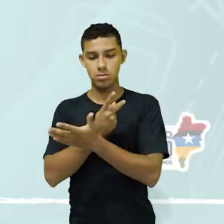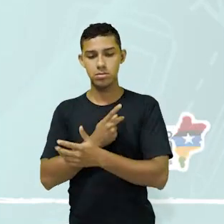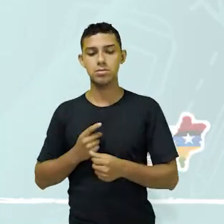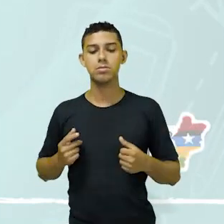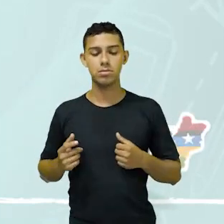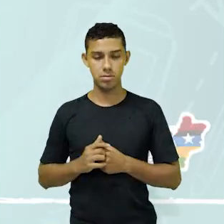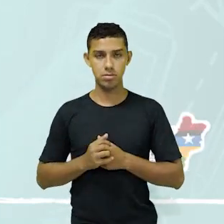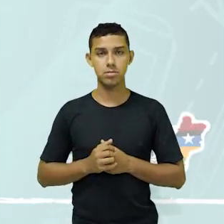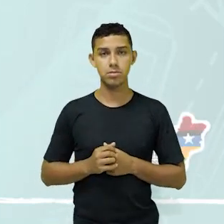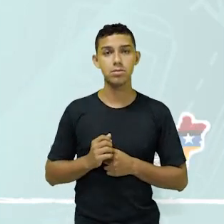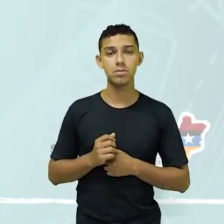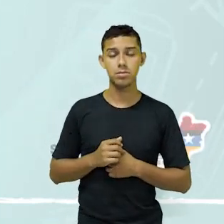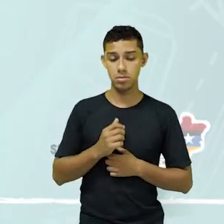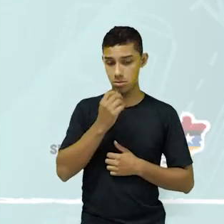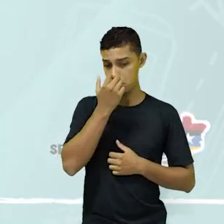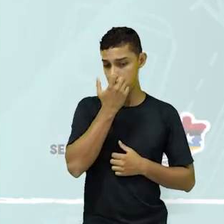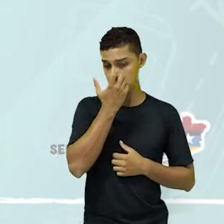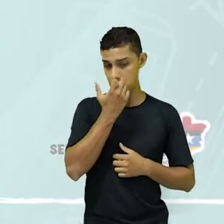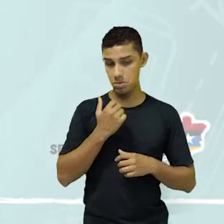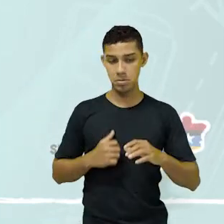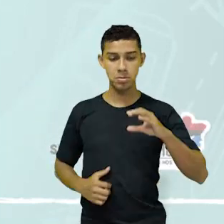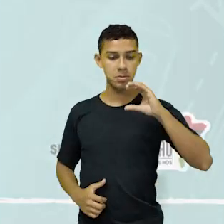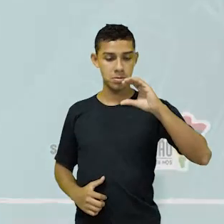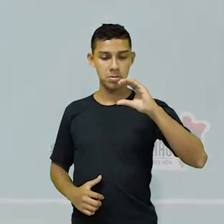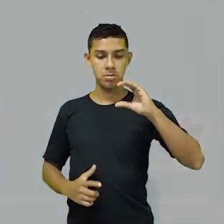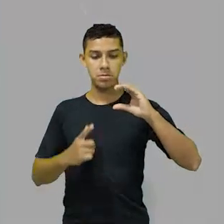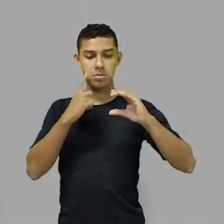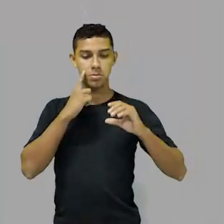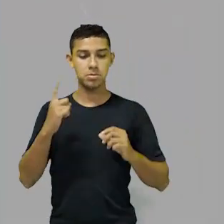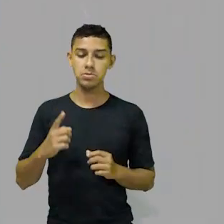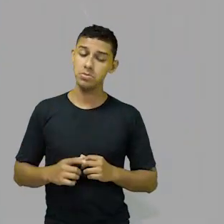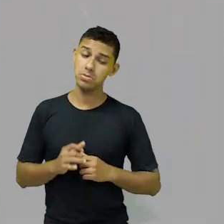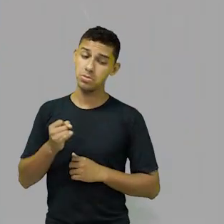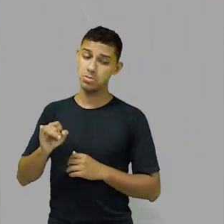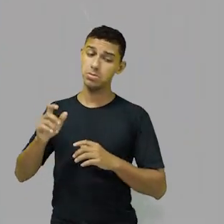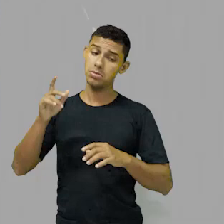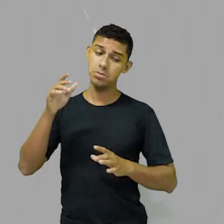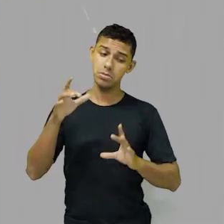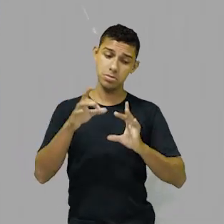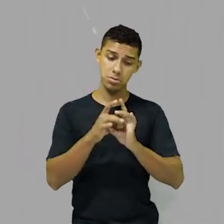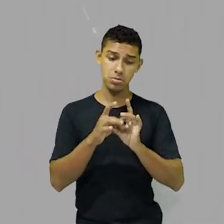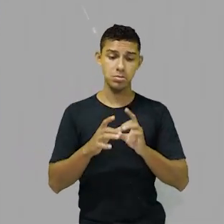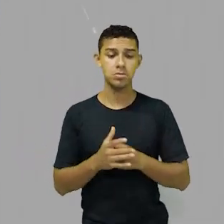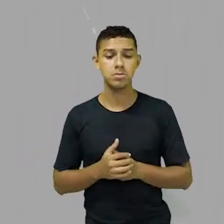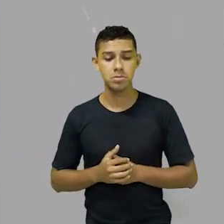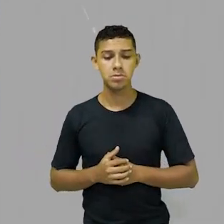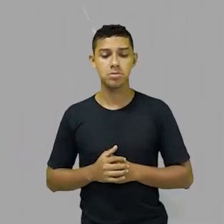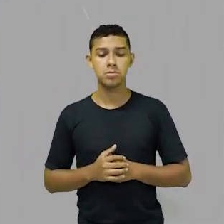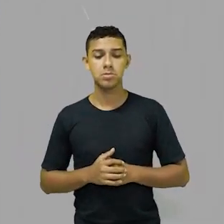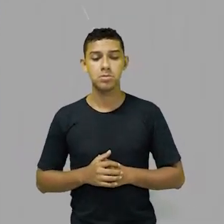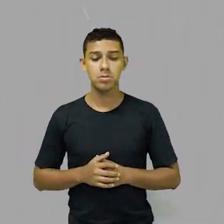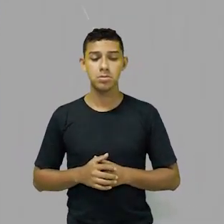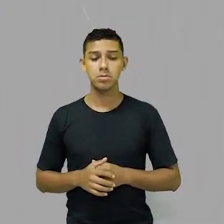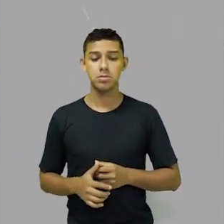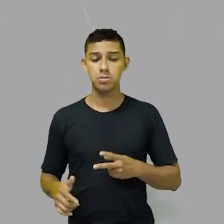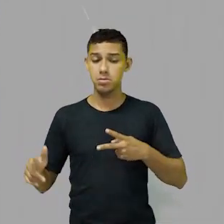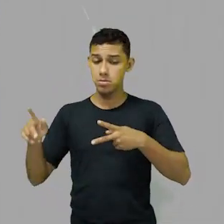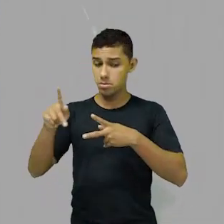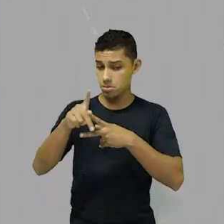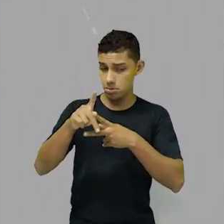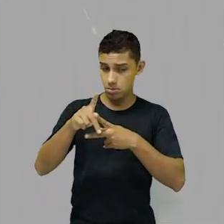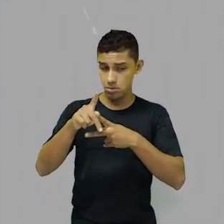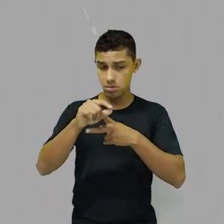Ok, pessoal? A letra C, vamos ver se ela está certa, se ela está errada. Ele está dizendo que